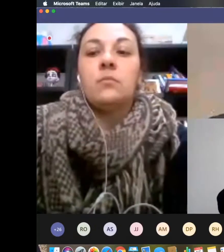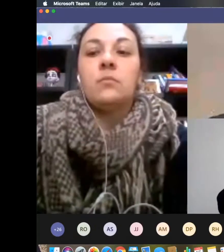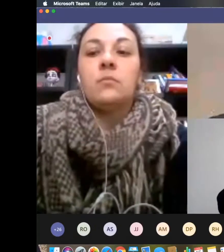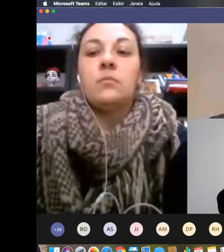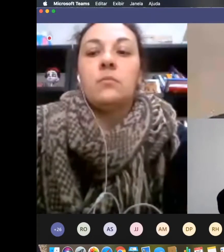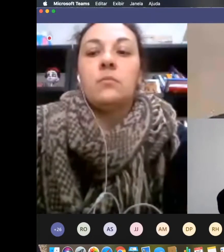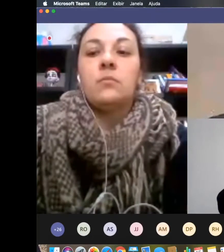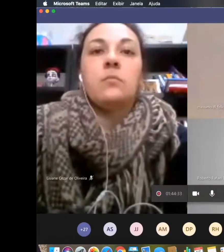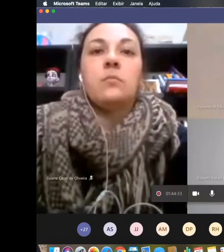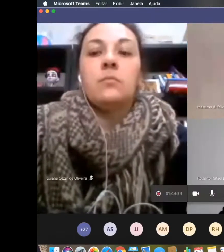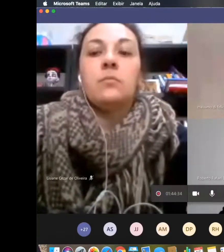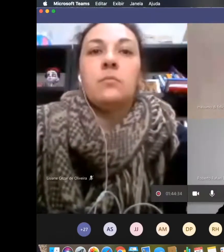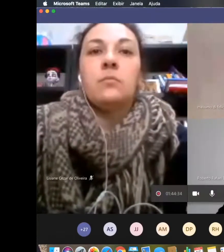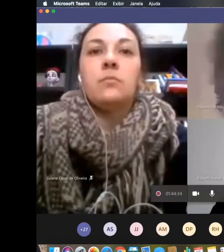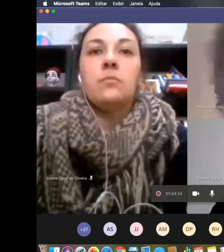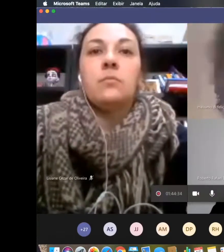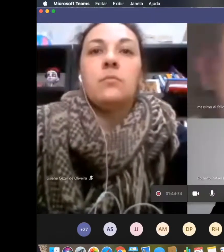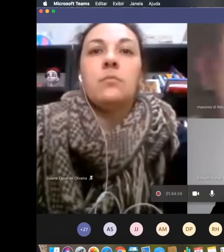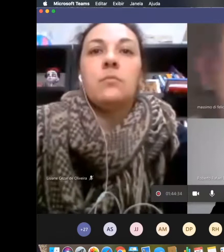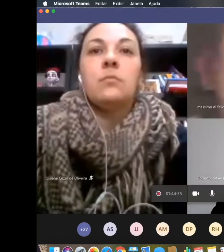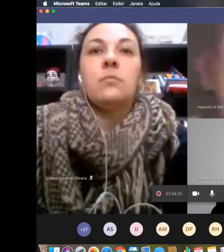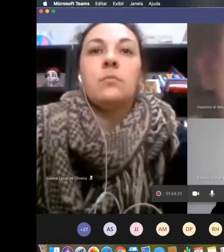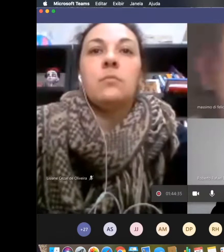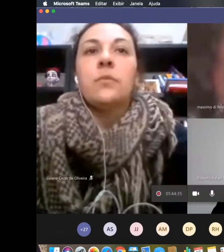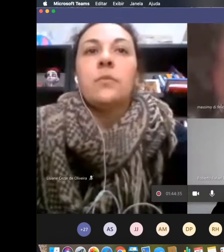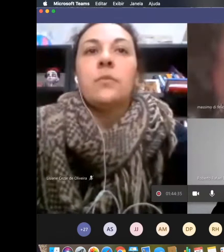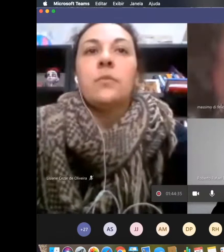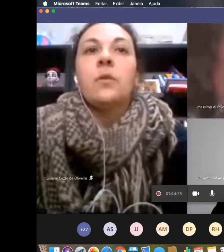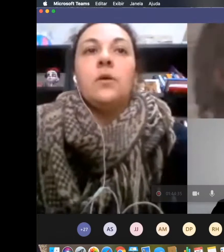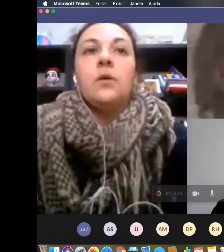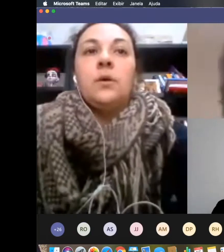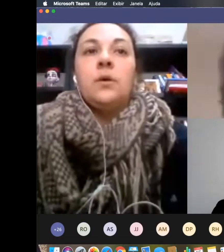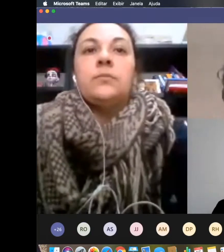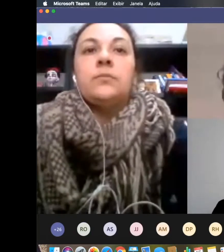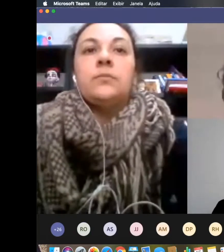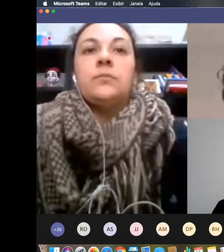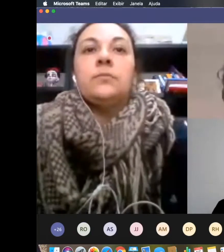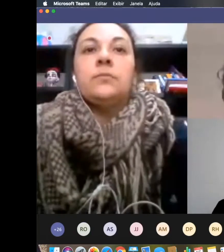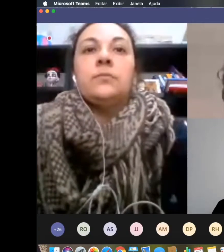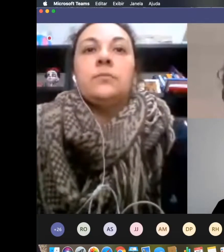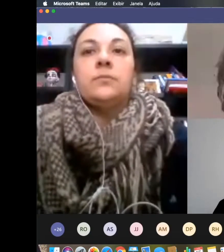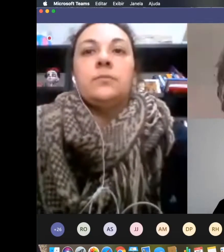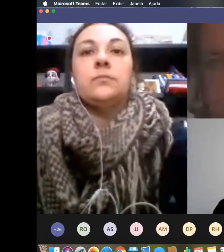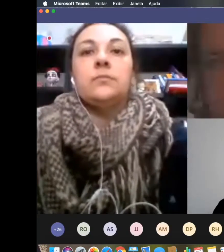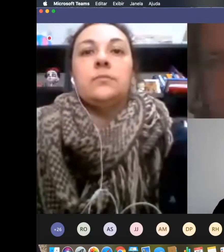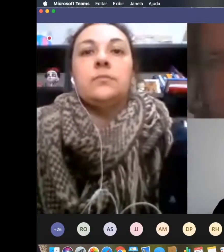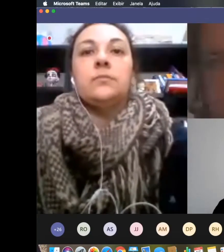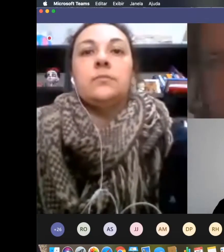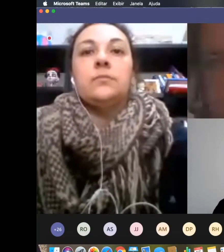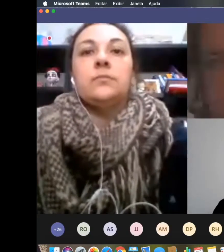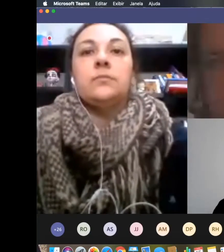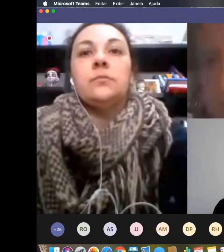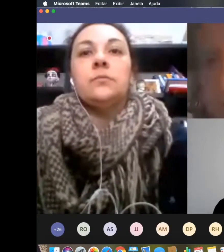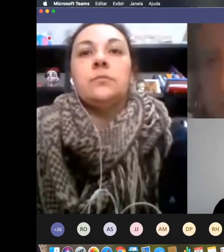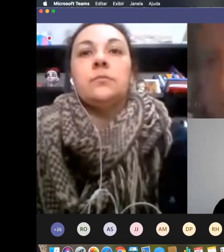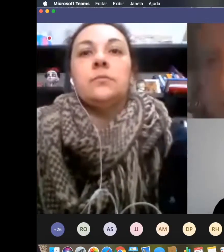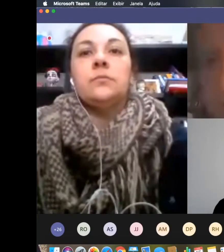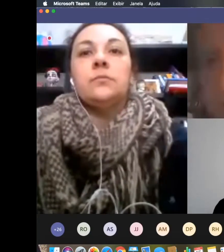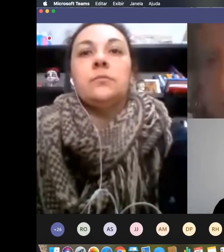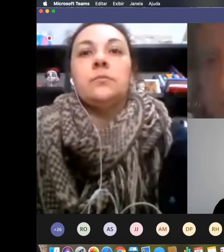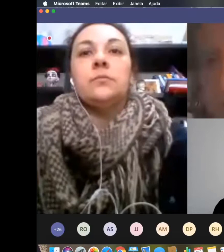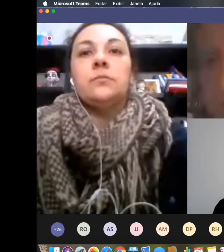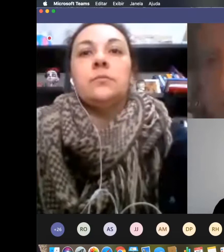a época tipográfica, né, que gerou as universidades, é um tipo de conhecimento basado, sobretudo, no acesso a